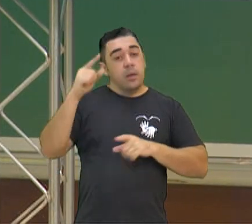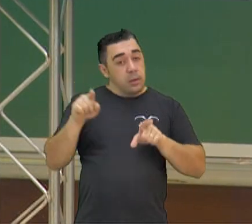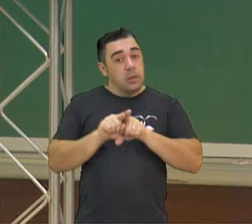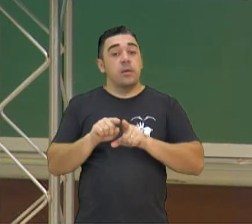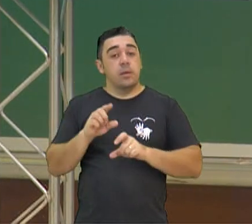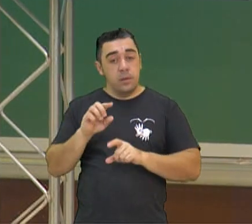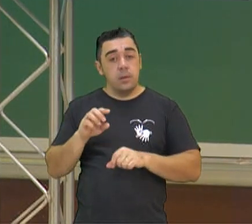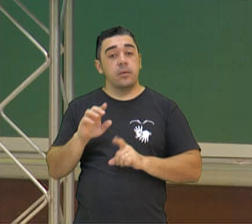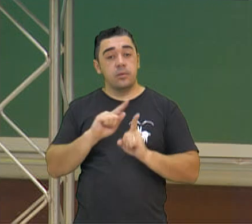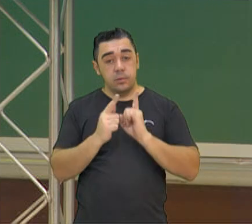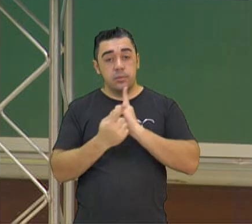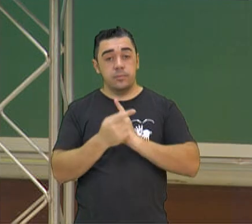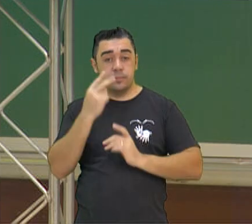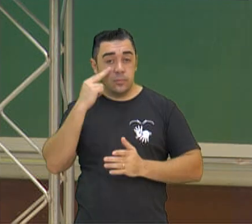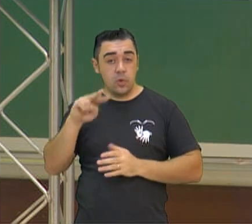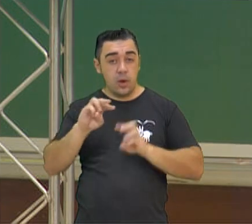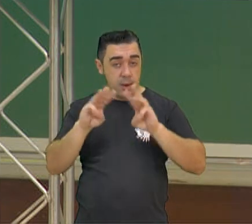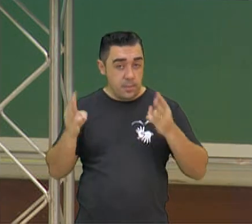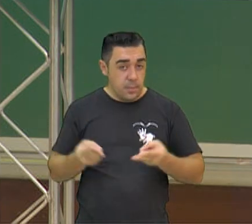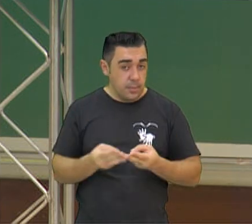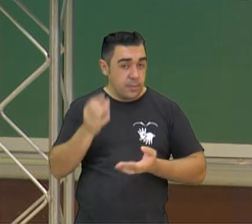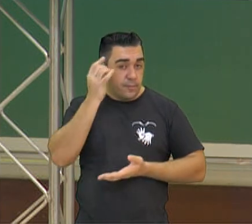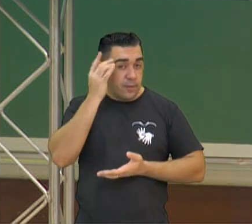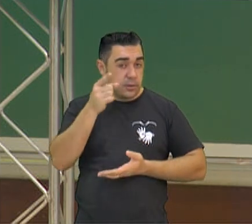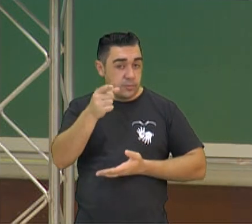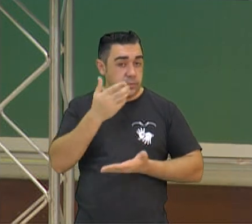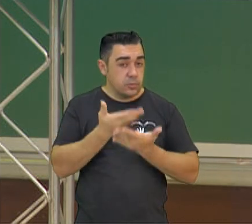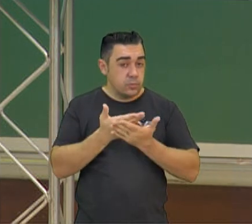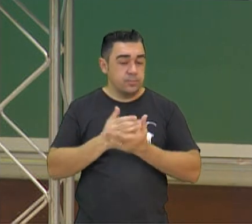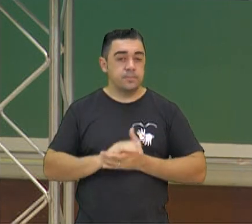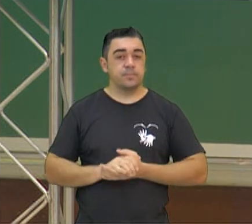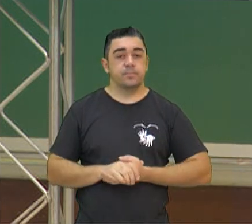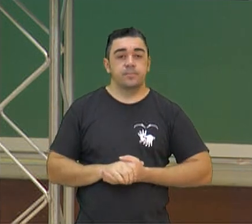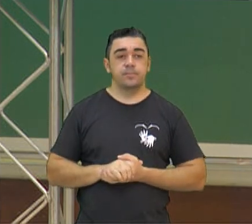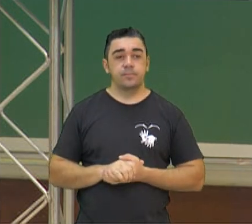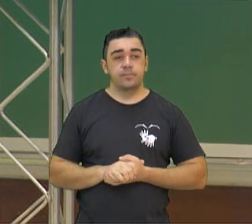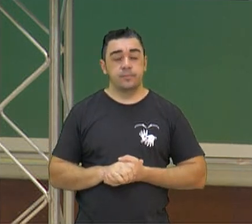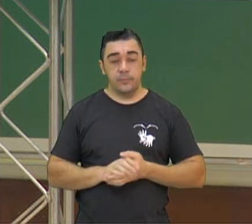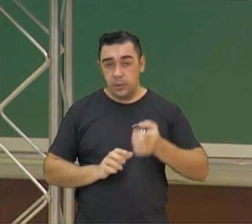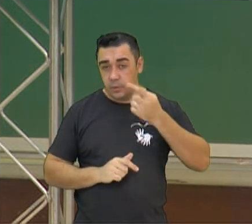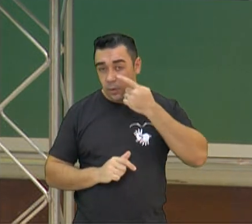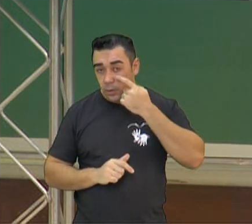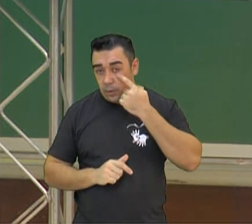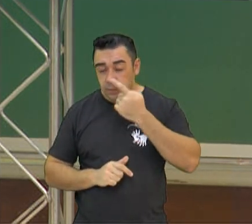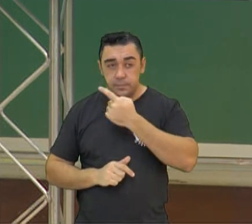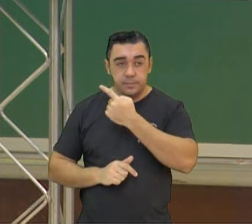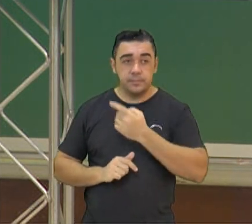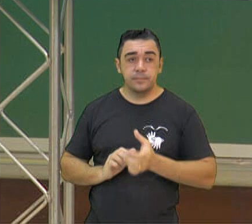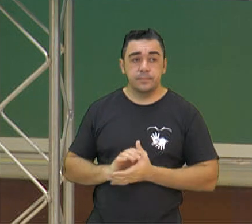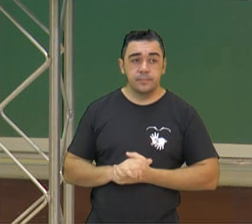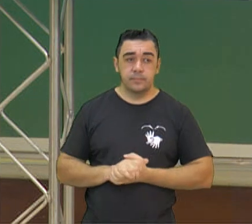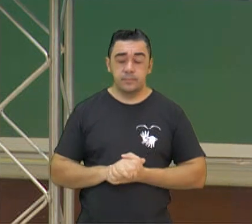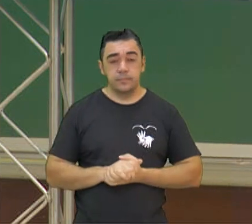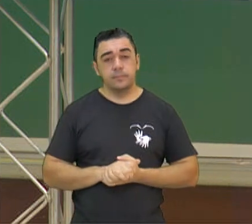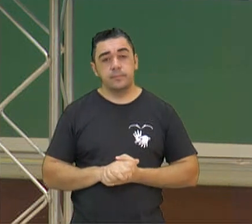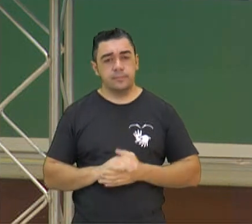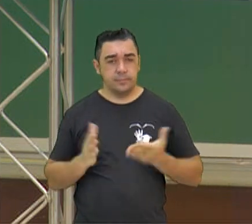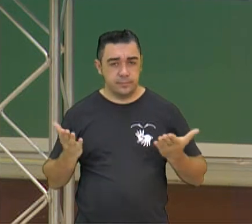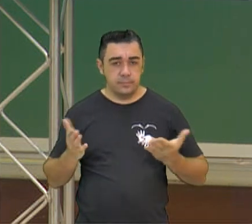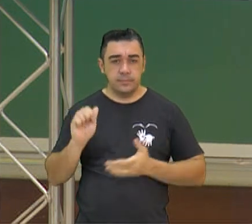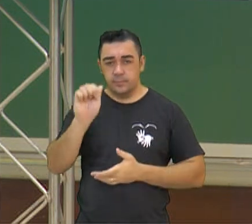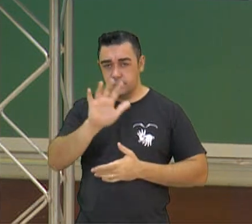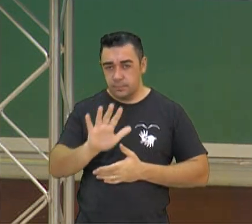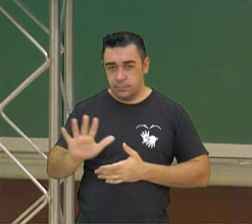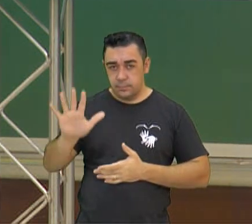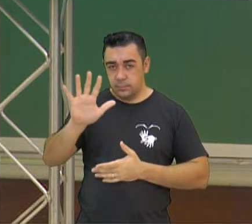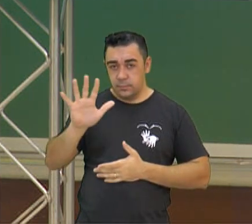facilitar posteriormente os seus estudos. Olha só, diante desta área